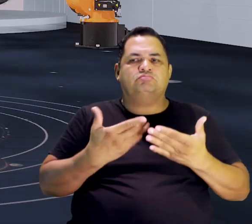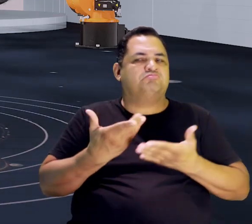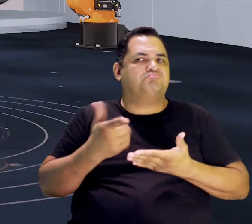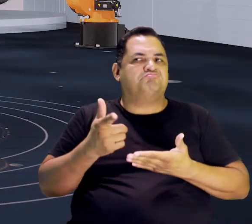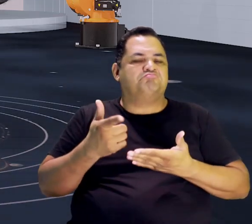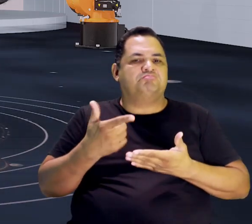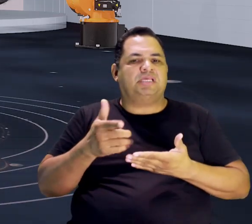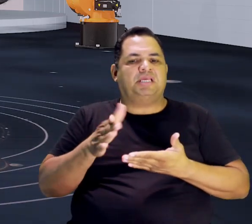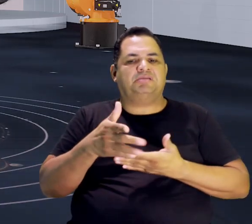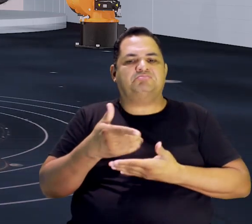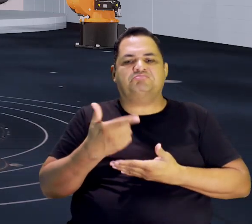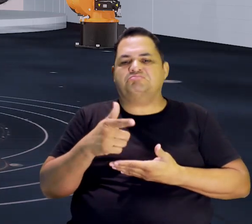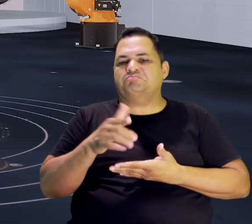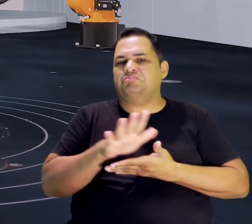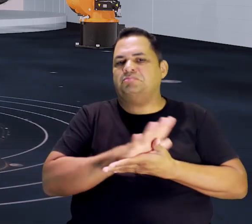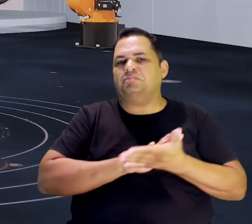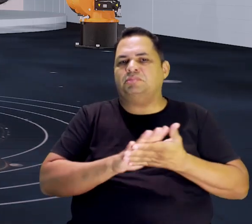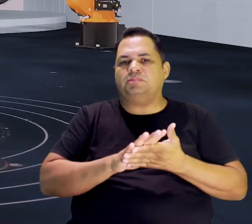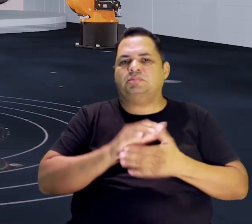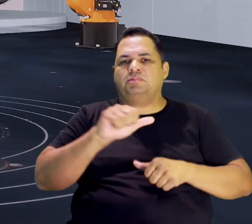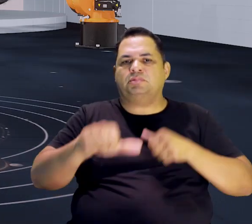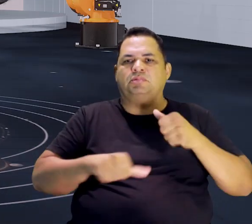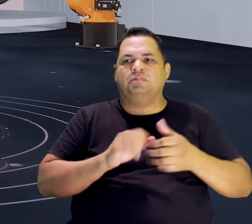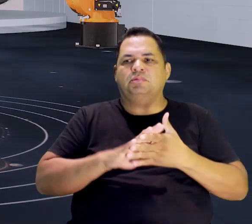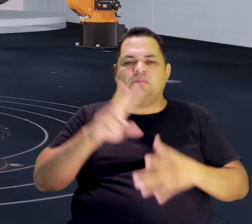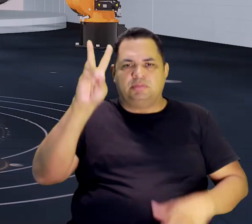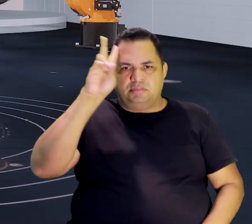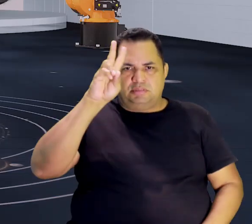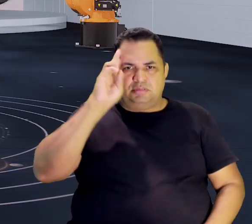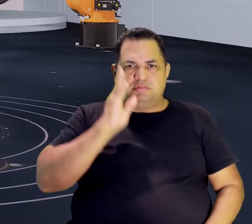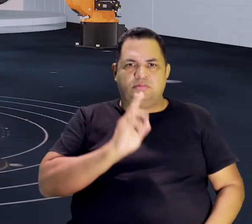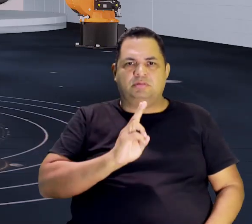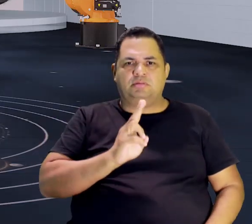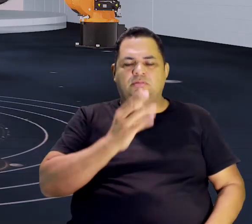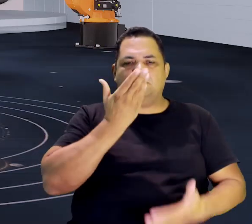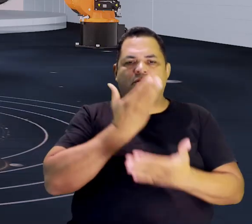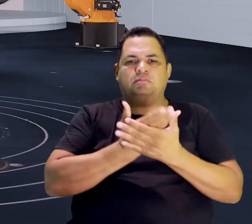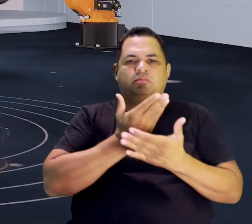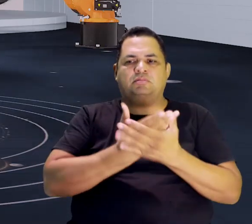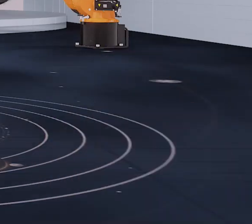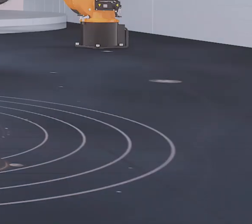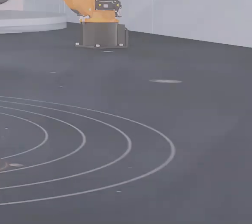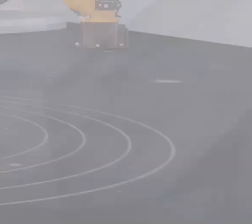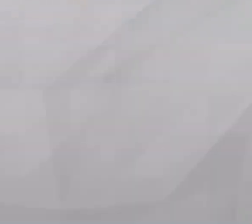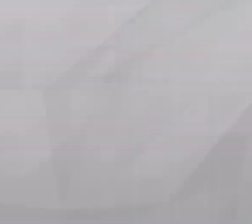nada mudar e você tiver experimentação, tá bom? Lembrando que a nossa aula continua.